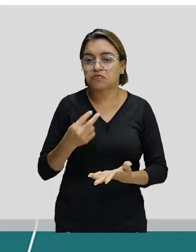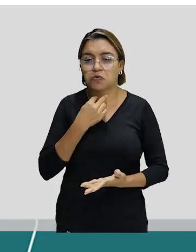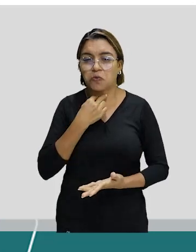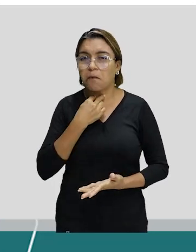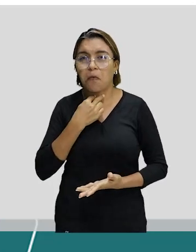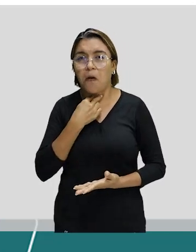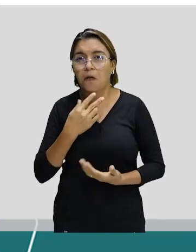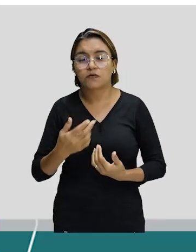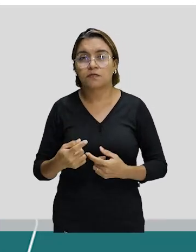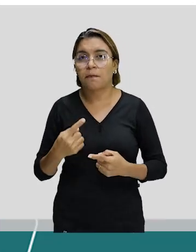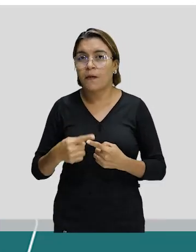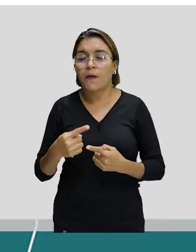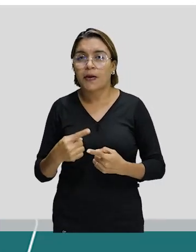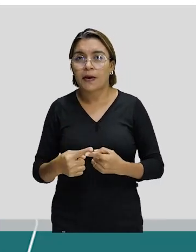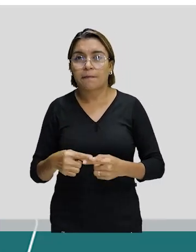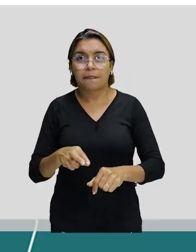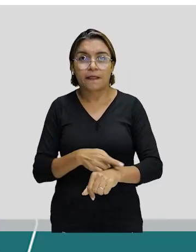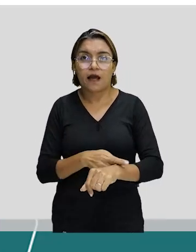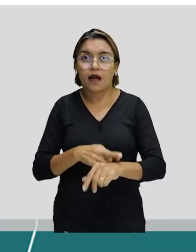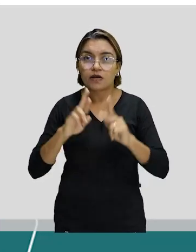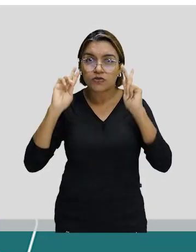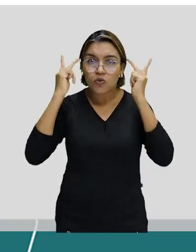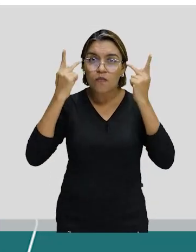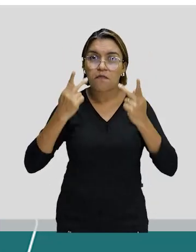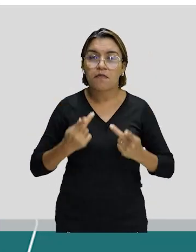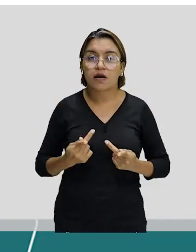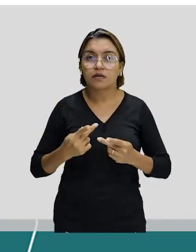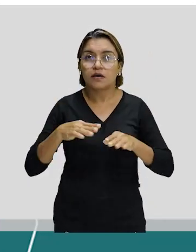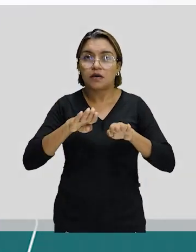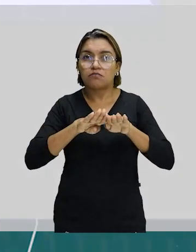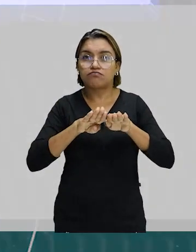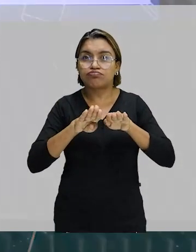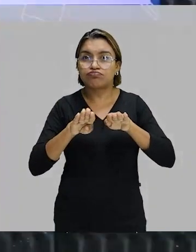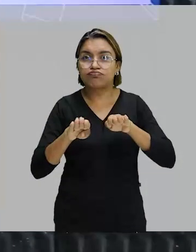raça humana a graus sempre maiores de